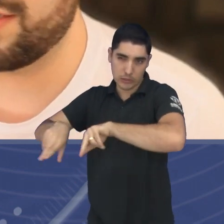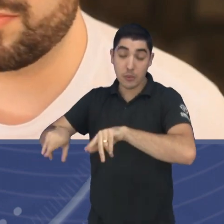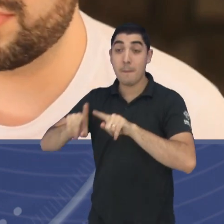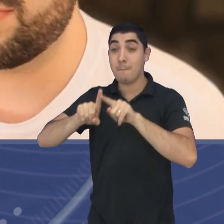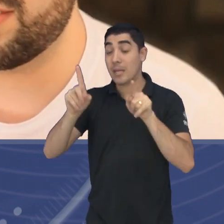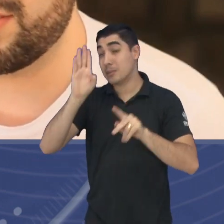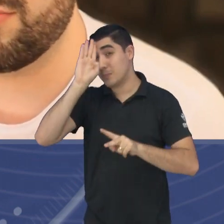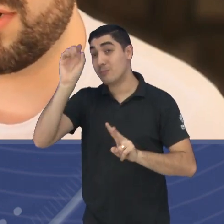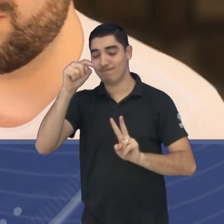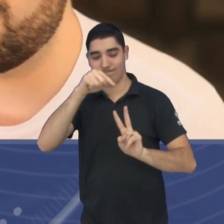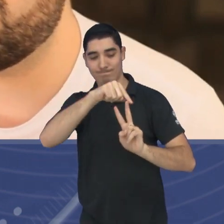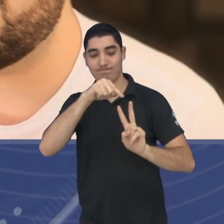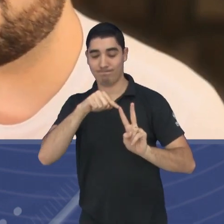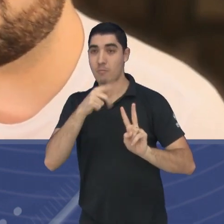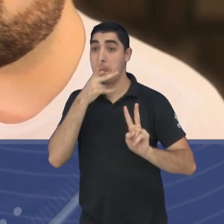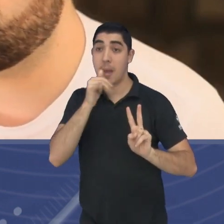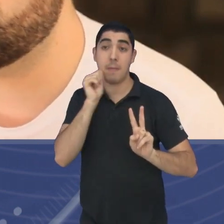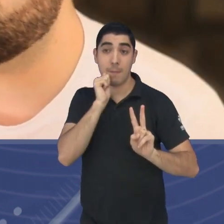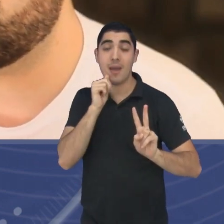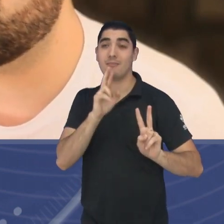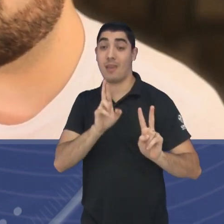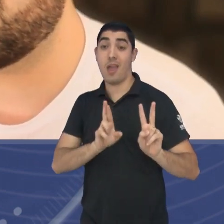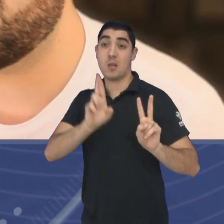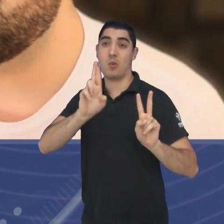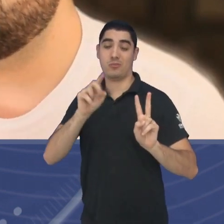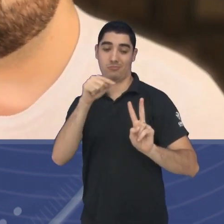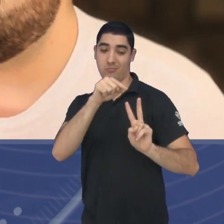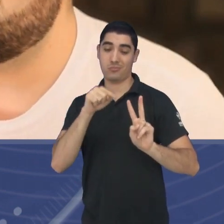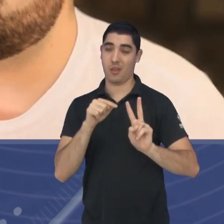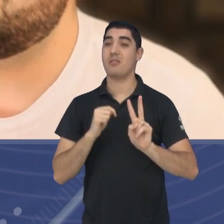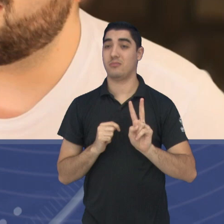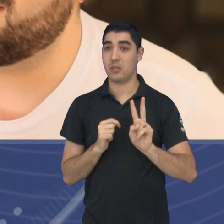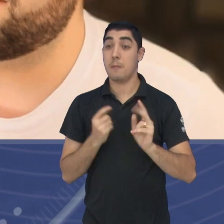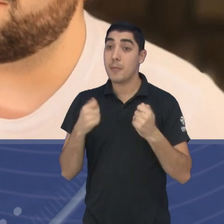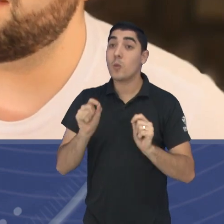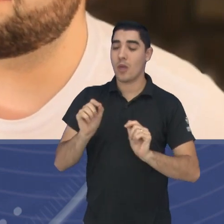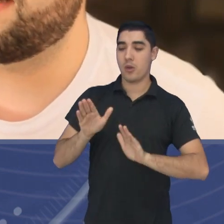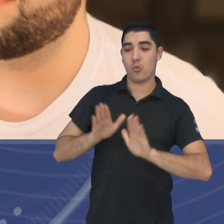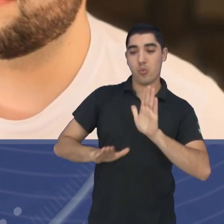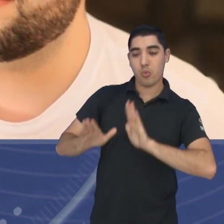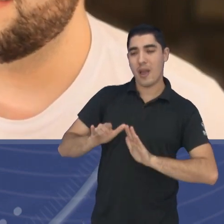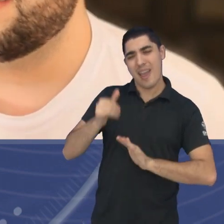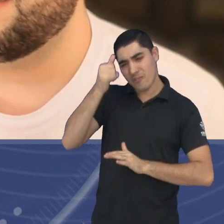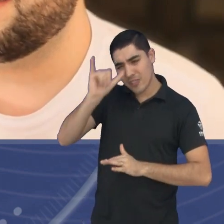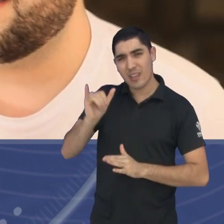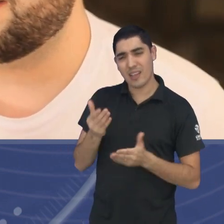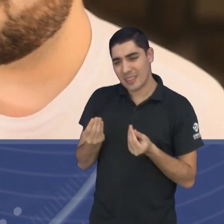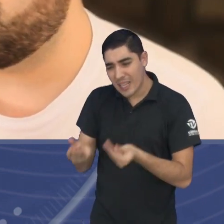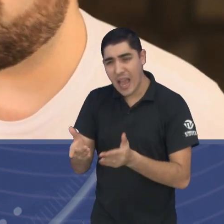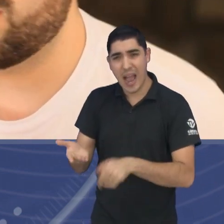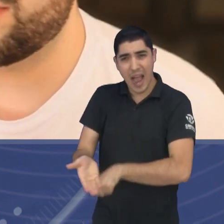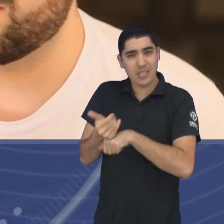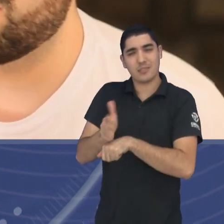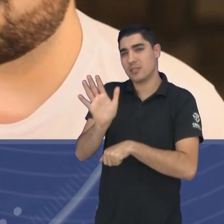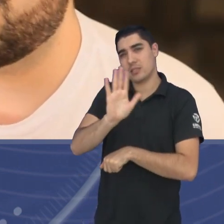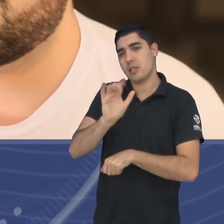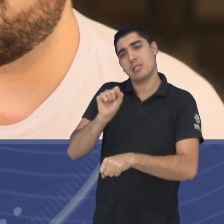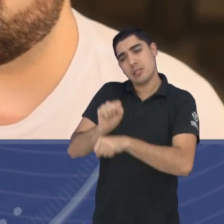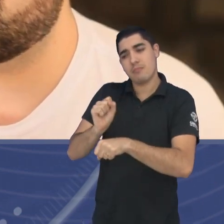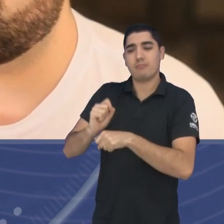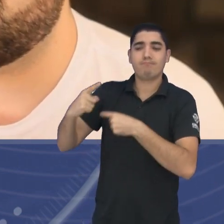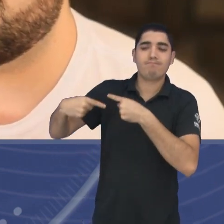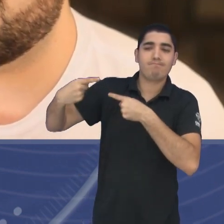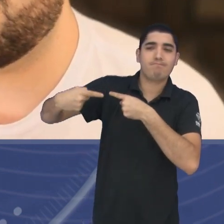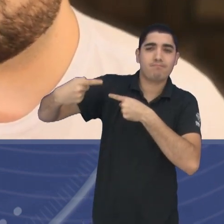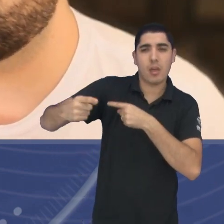pais essa responsabilidade de ter um olhar muito cuidadoso de quando dar o celular e adiar cada vez mais, né? Pode ser um assunto mais para frente